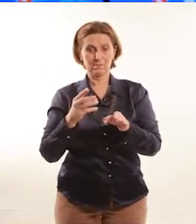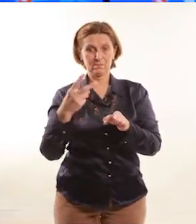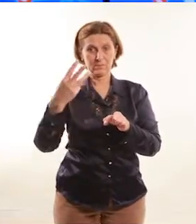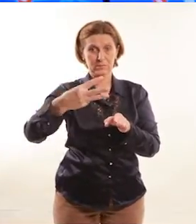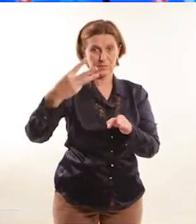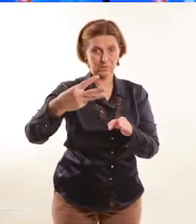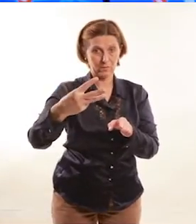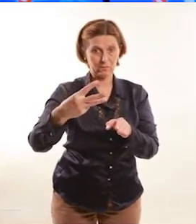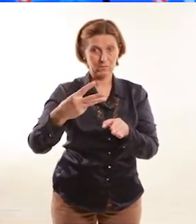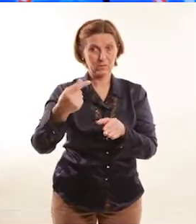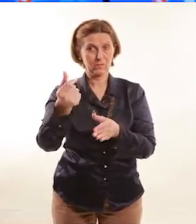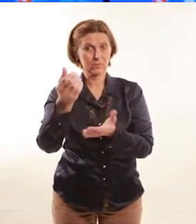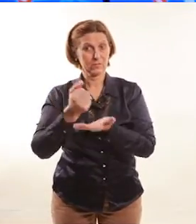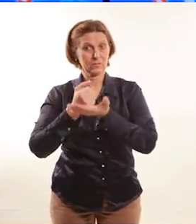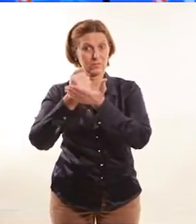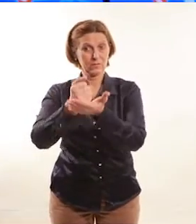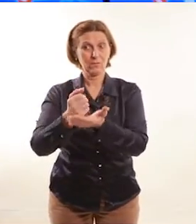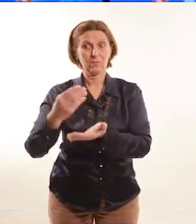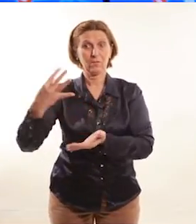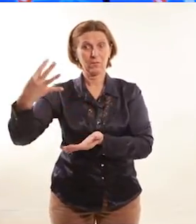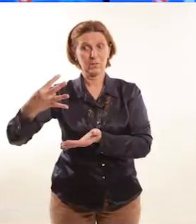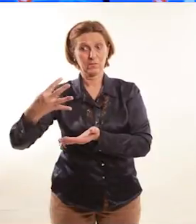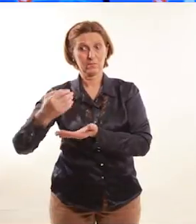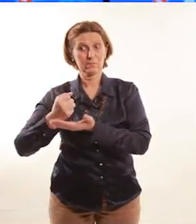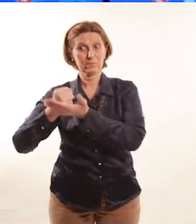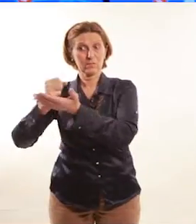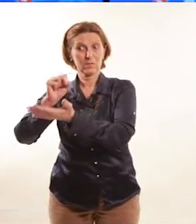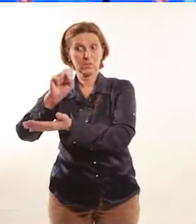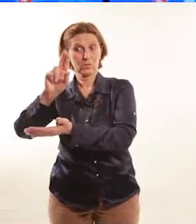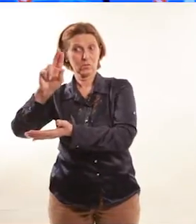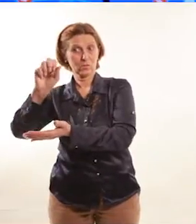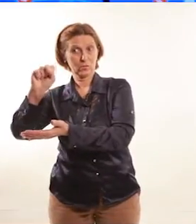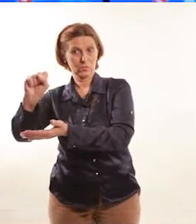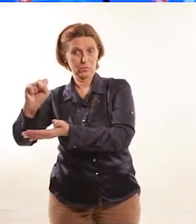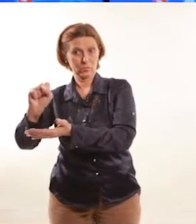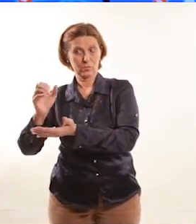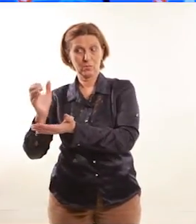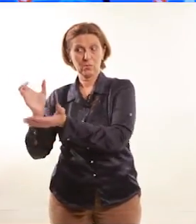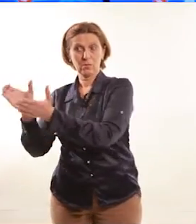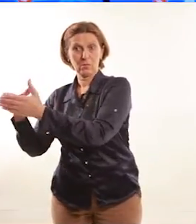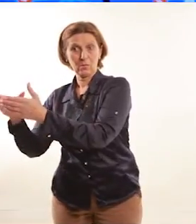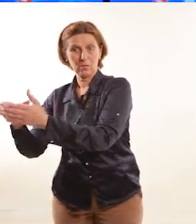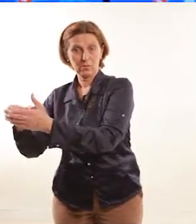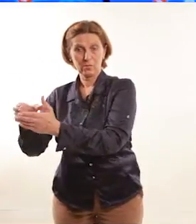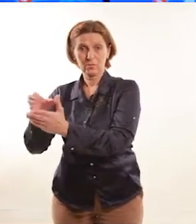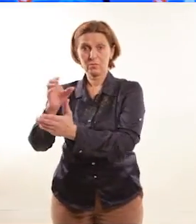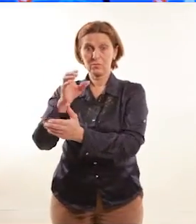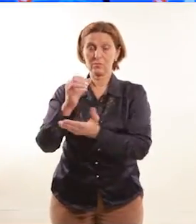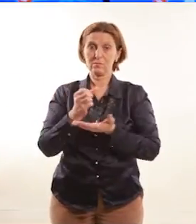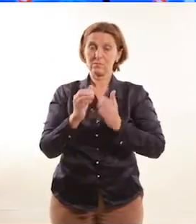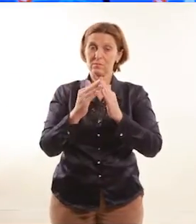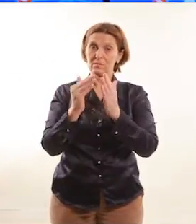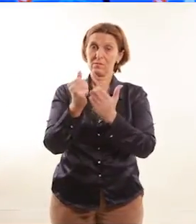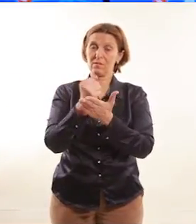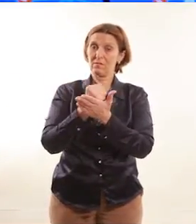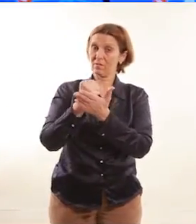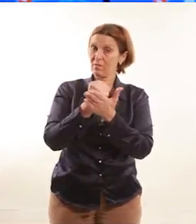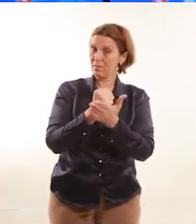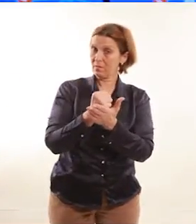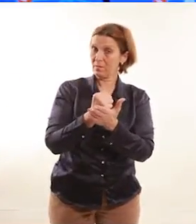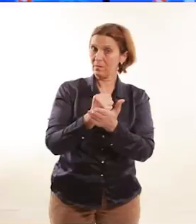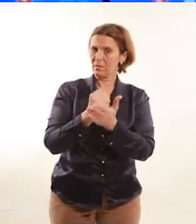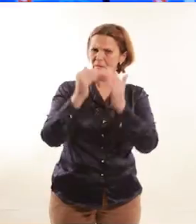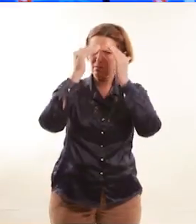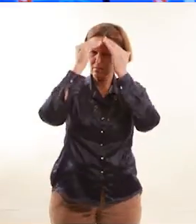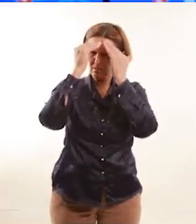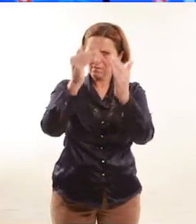o bloco de investimento, o bloco de gestão do SUS, bloco de assistência farmacêutica e o bloco de atenção básica.